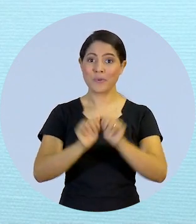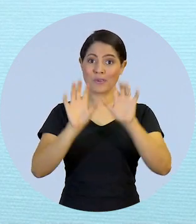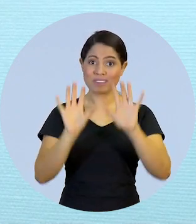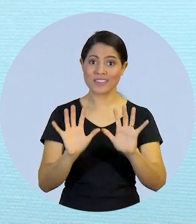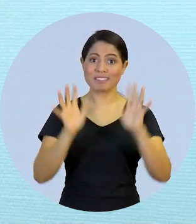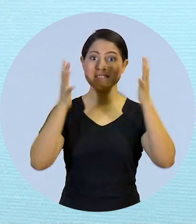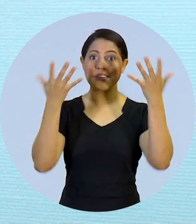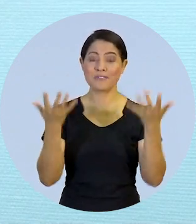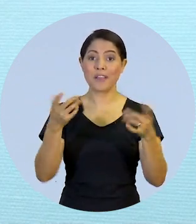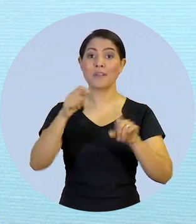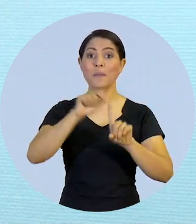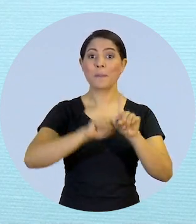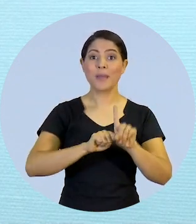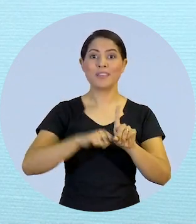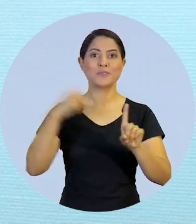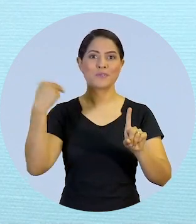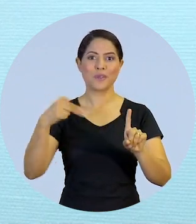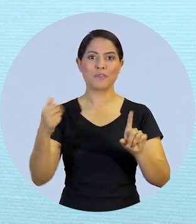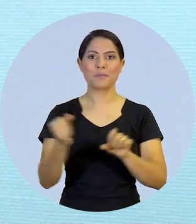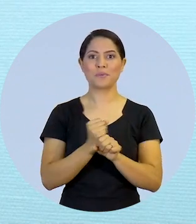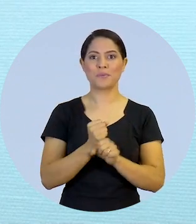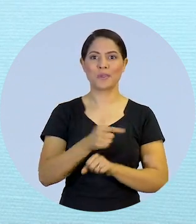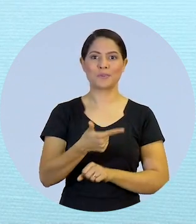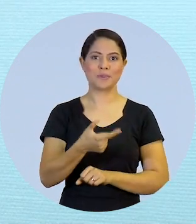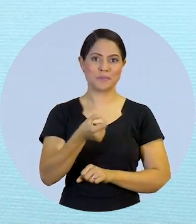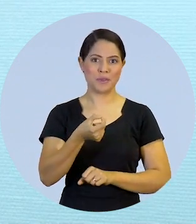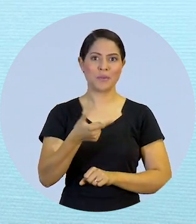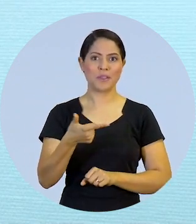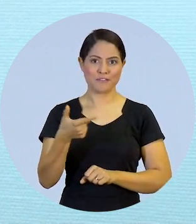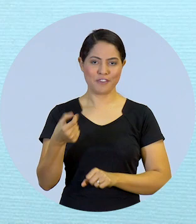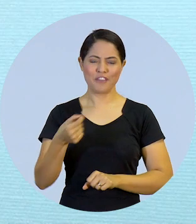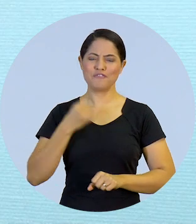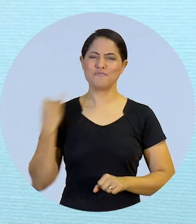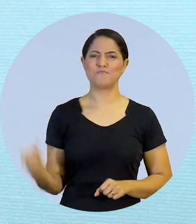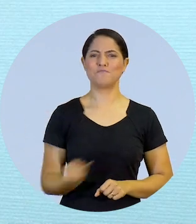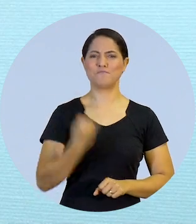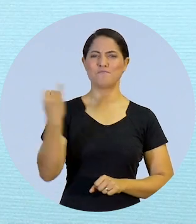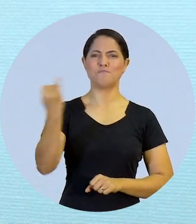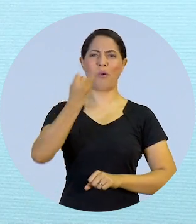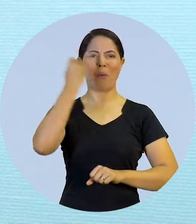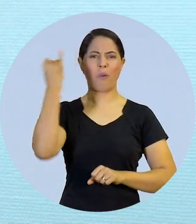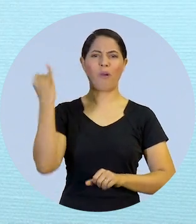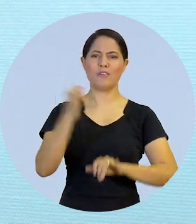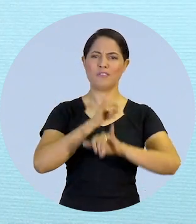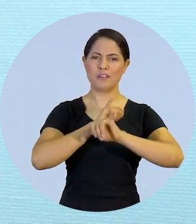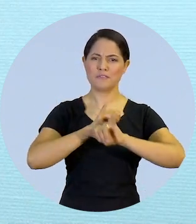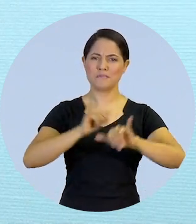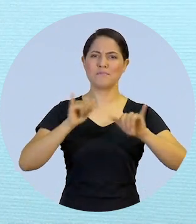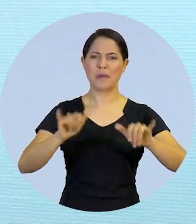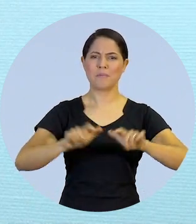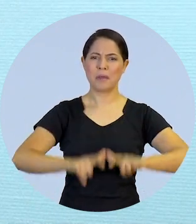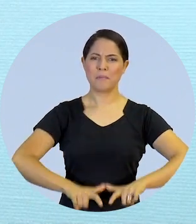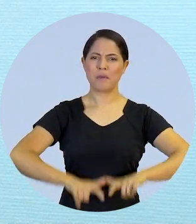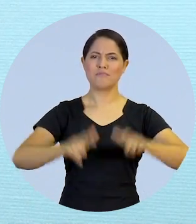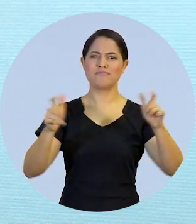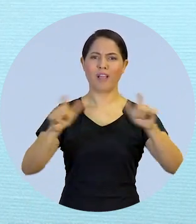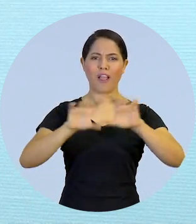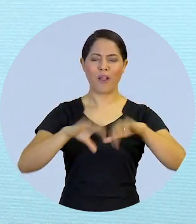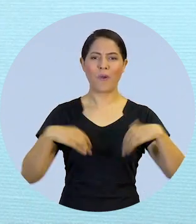participarem conosco em novembro de 2020, dessa que promete ser a